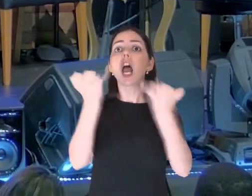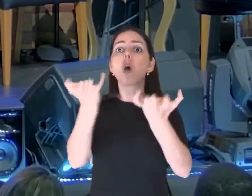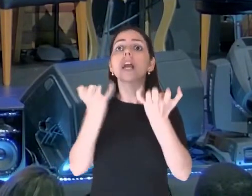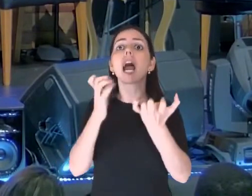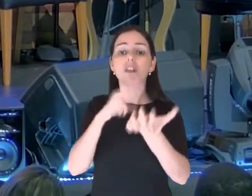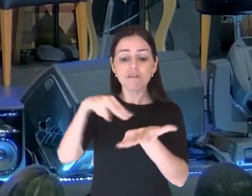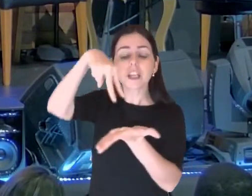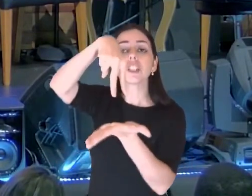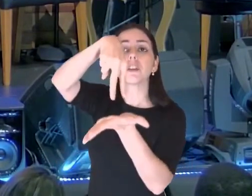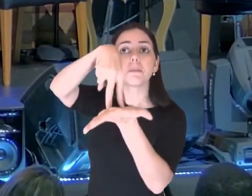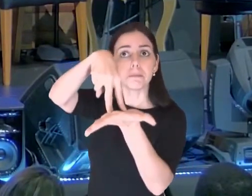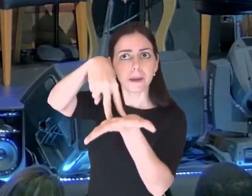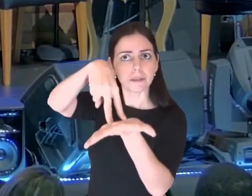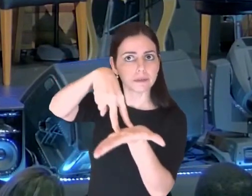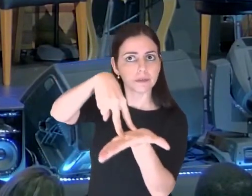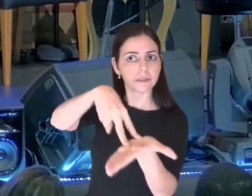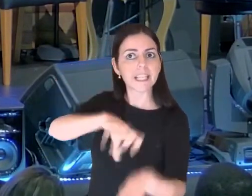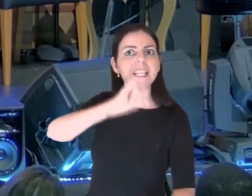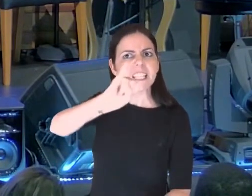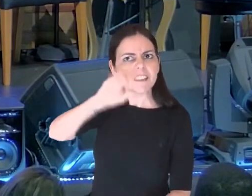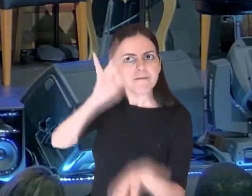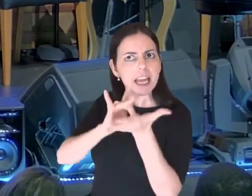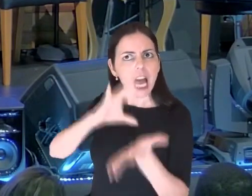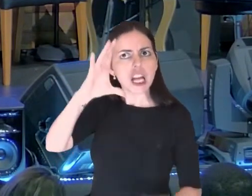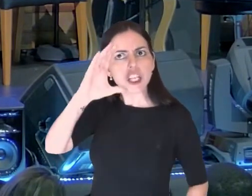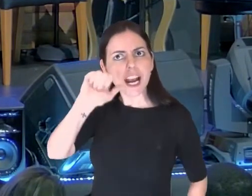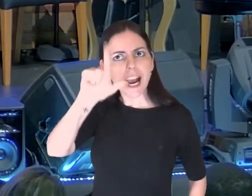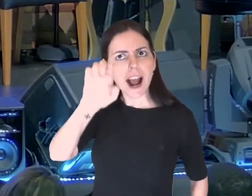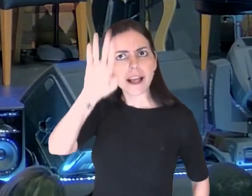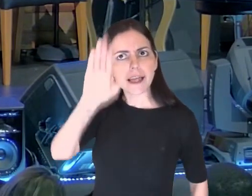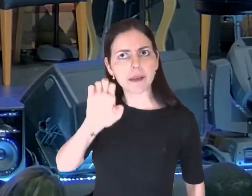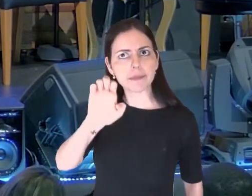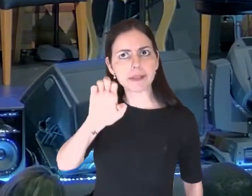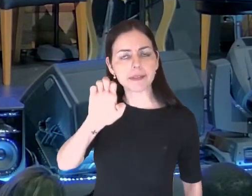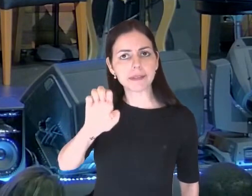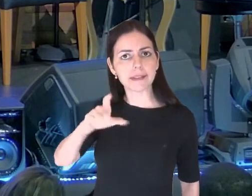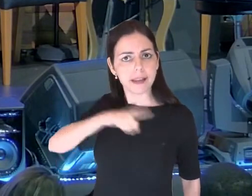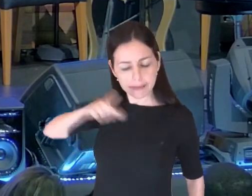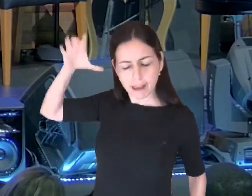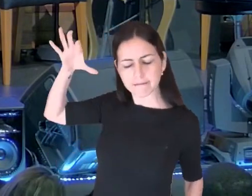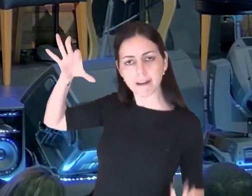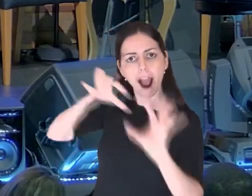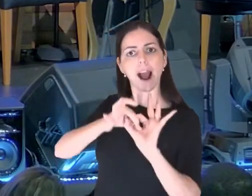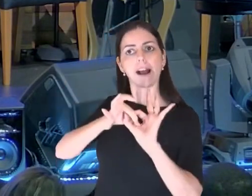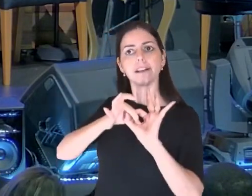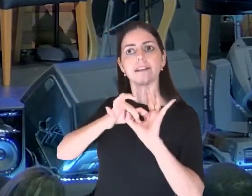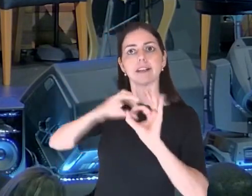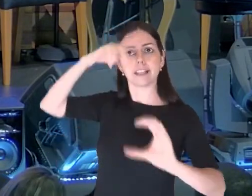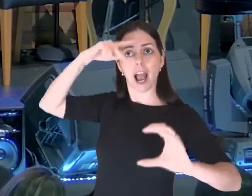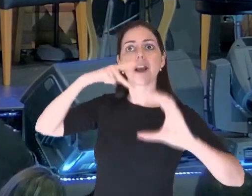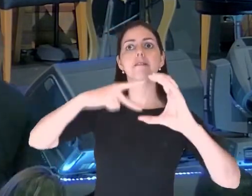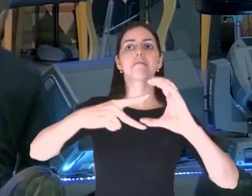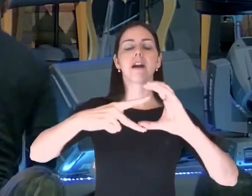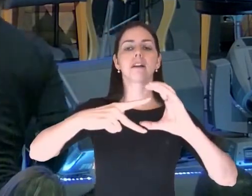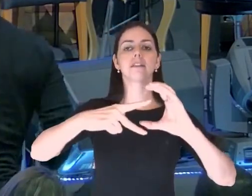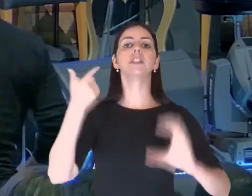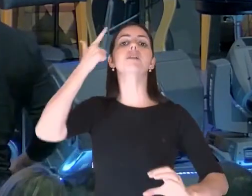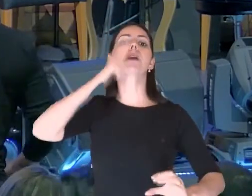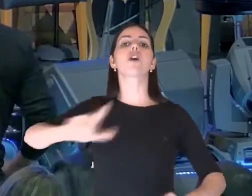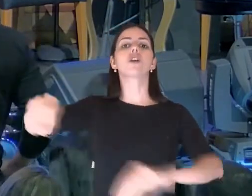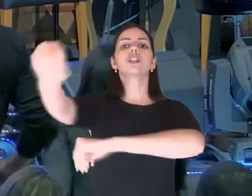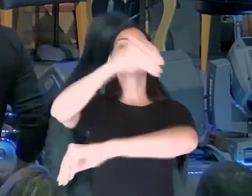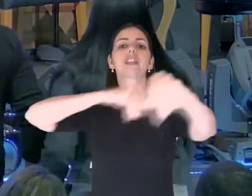pé quem for Caleb e quem tem aliança com a gente para conquistar a terra.